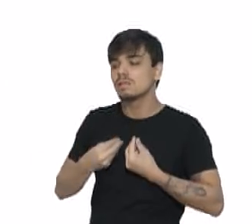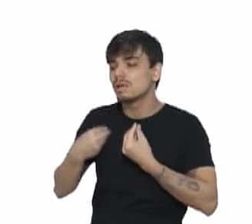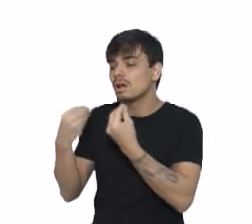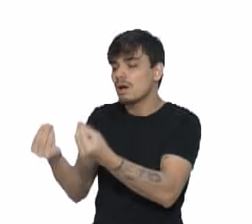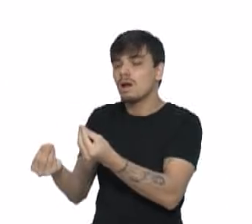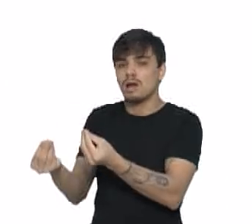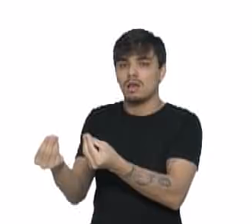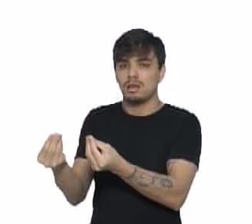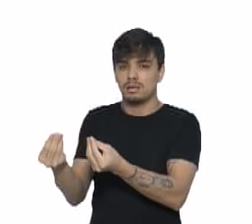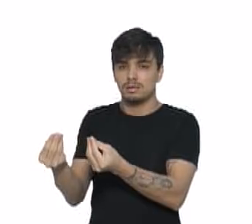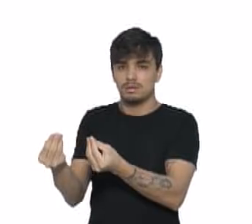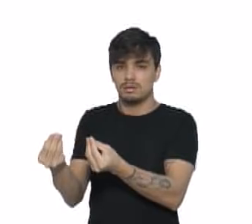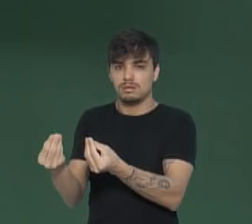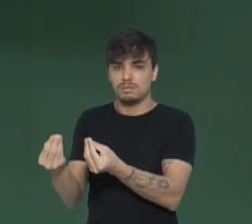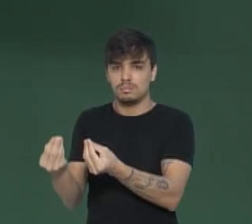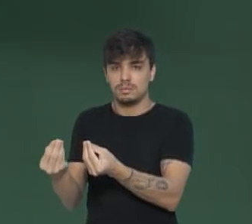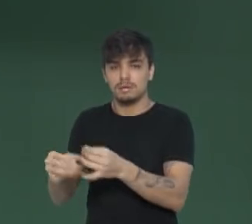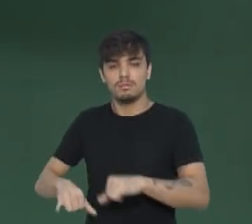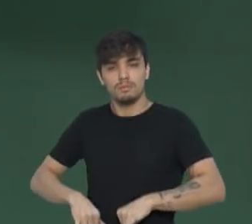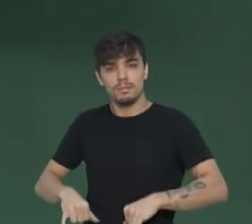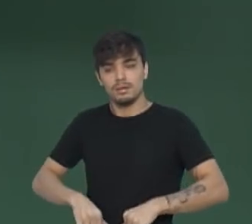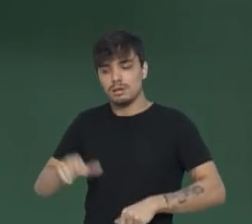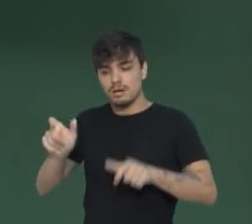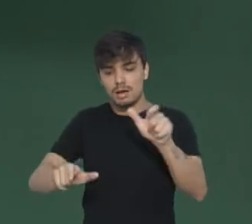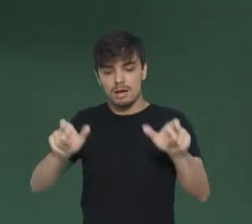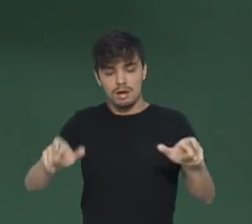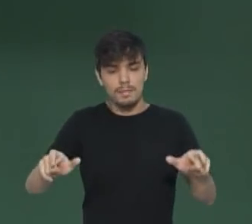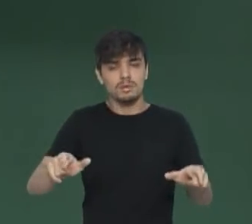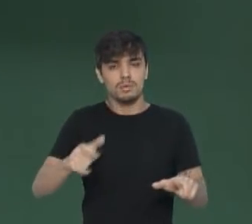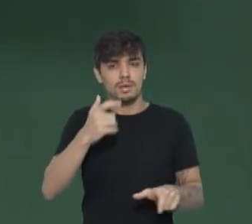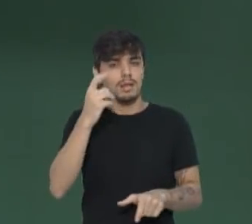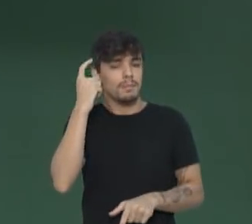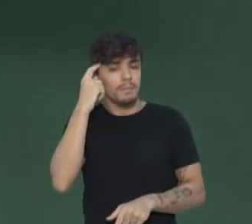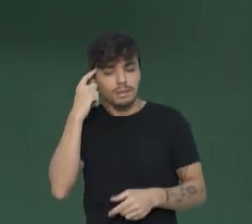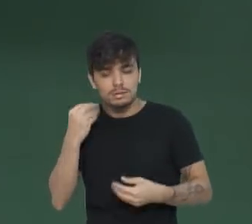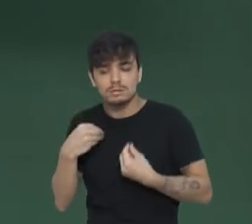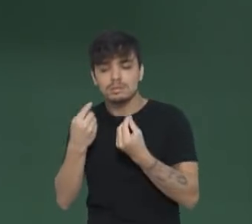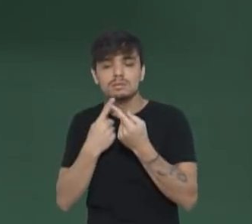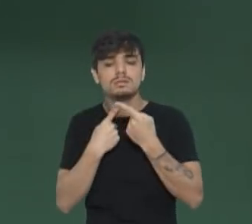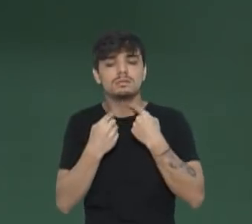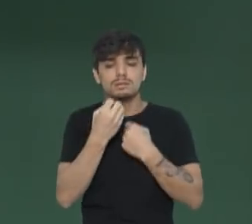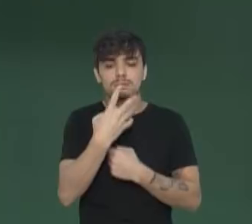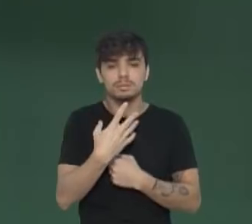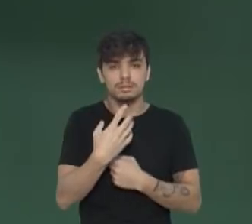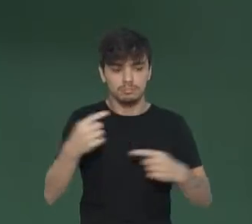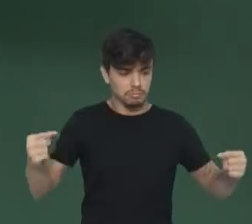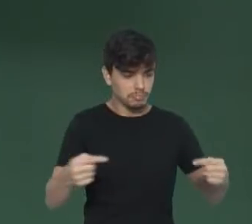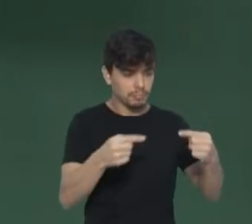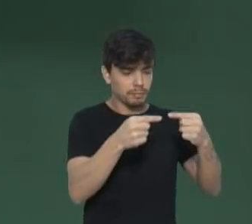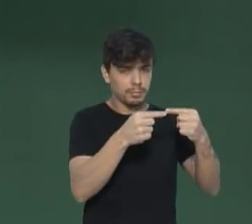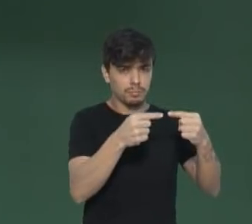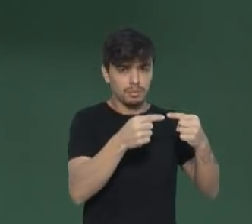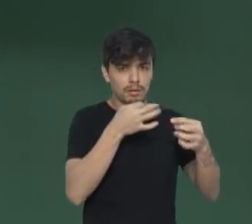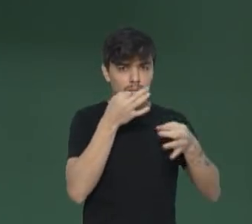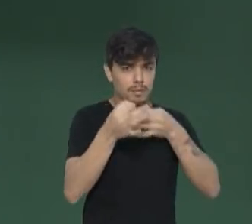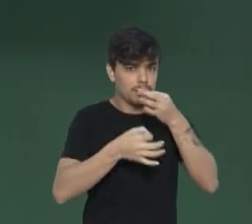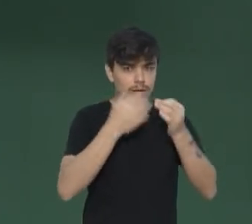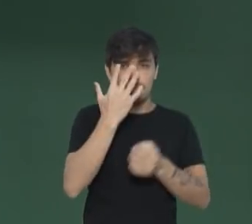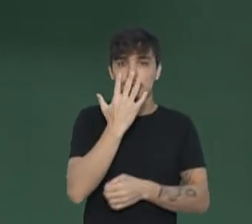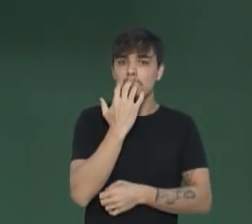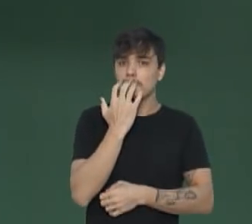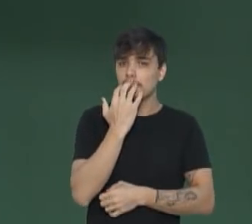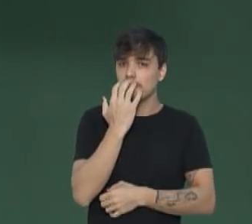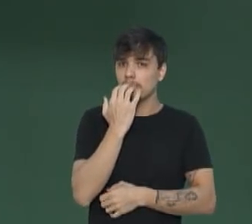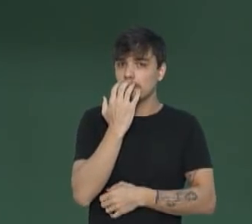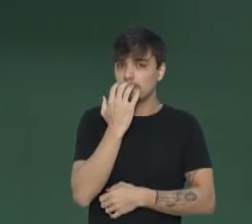ele supostamente deseja o bem. Essa afirmação condiz com o pensamento do Nietzsche? É verdadeiro ou é falso dentro dessa filosofia? Vou dar um tempinho